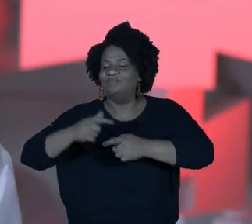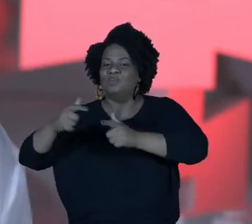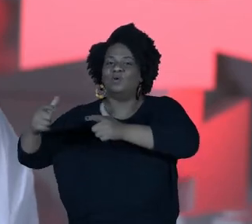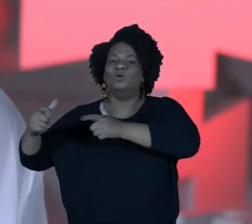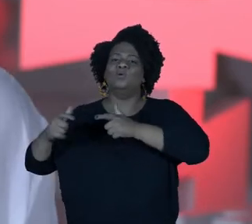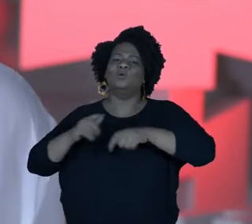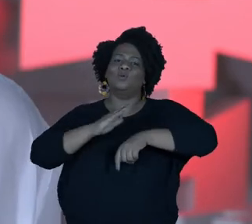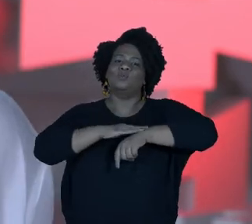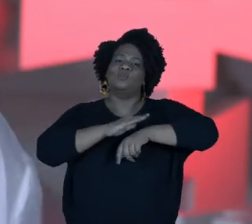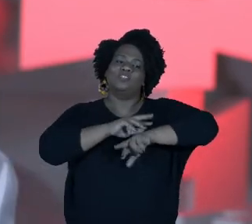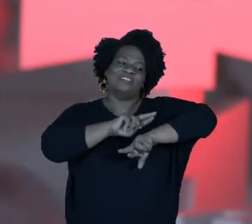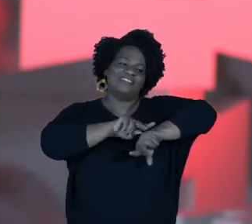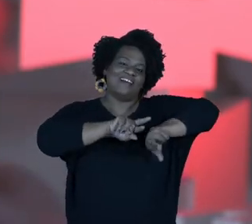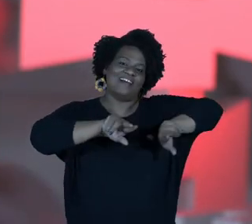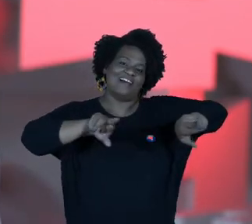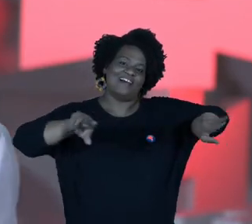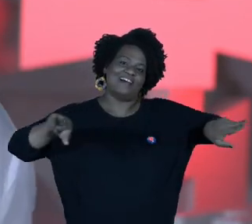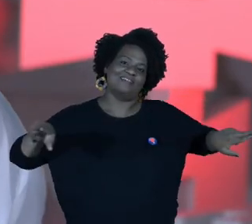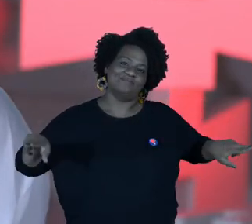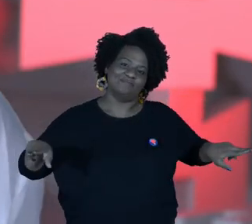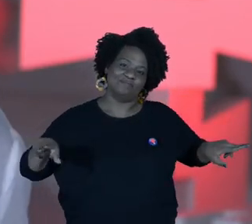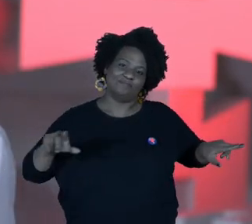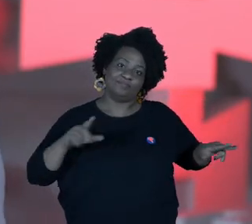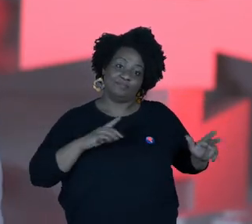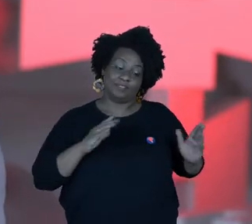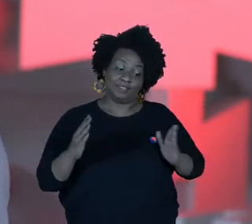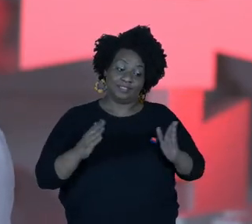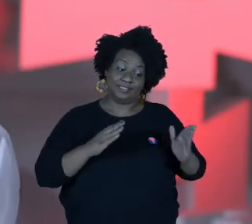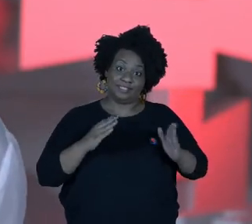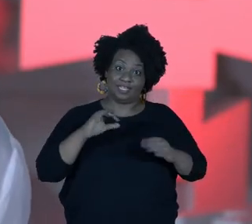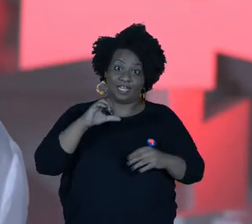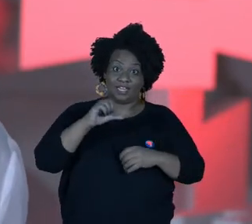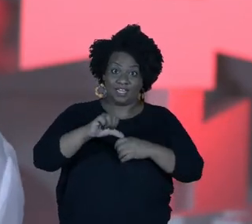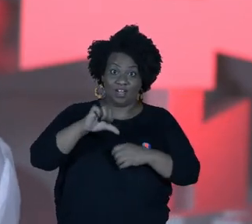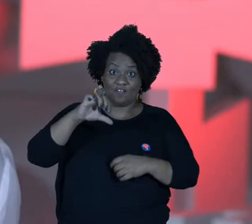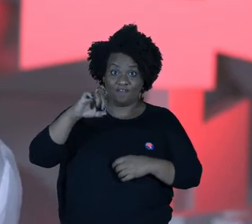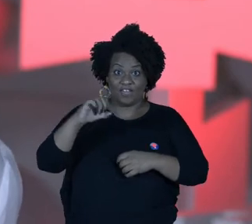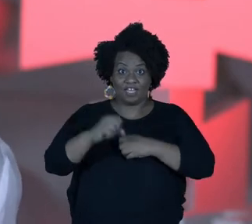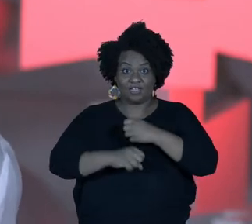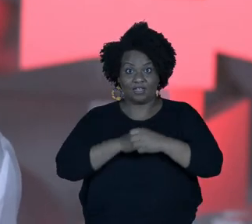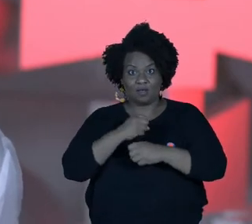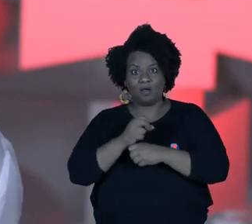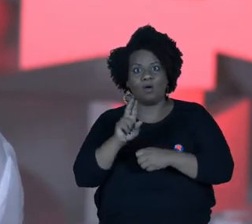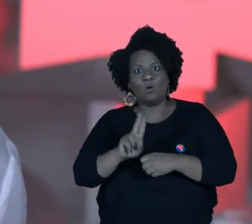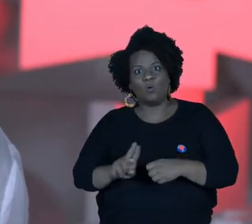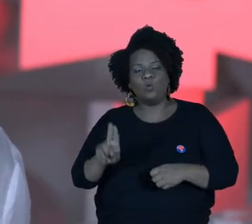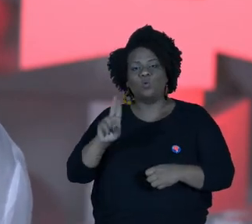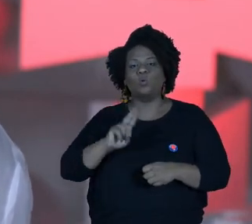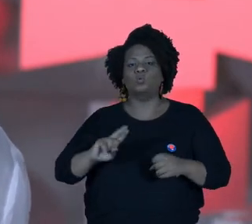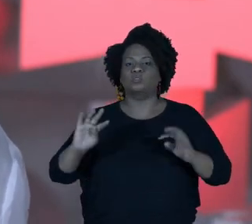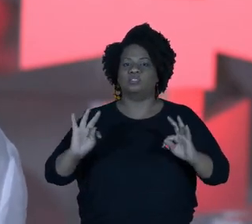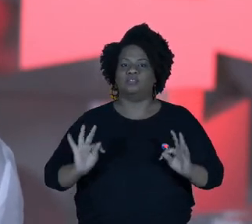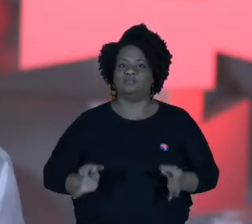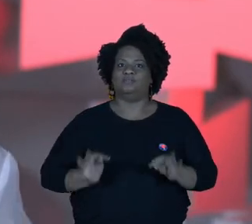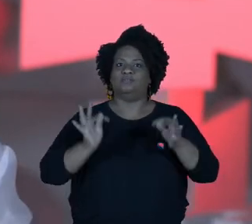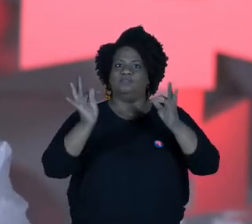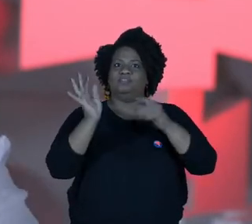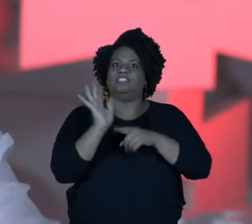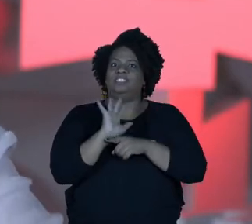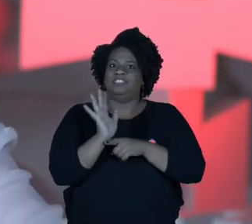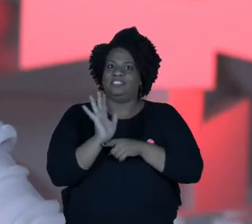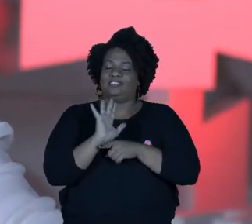temporalidade. Então, já na década de 90, ele utiliza tecnologia no cinema e